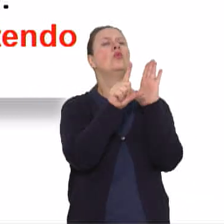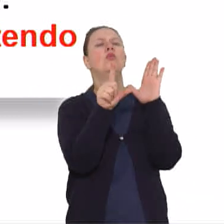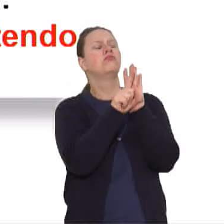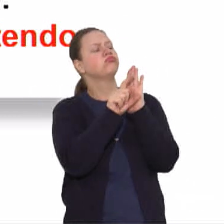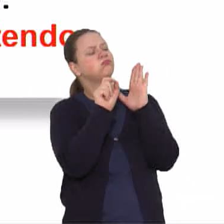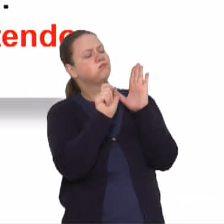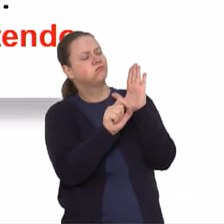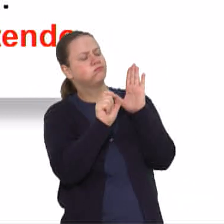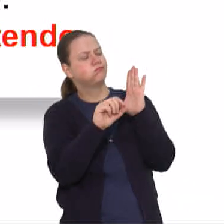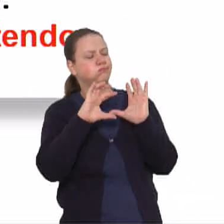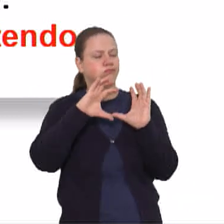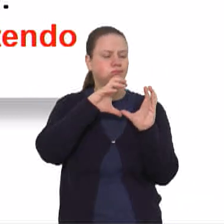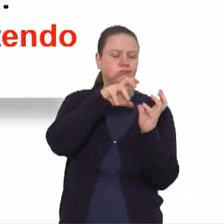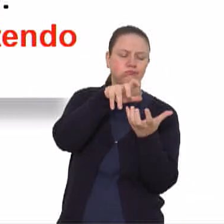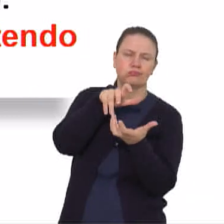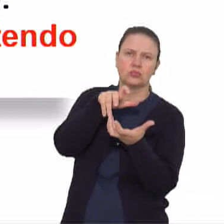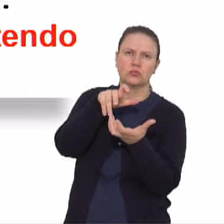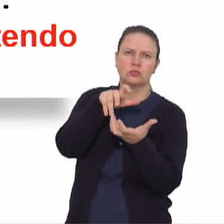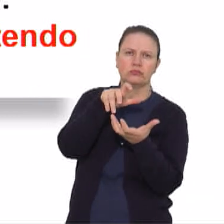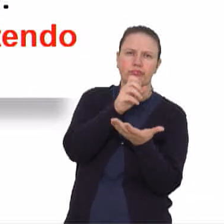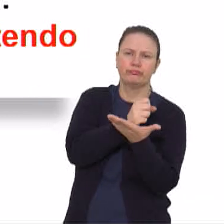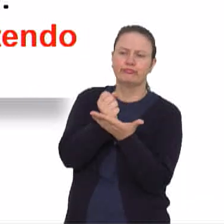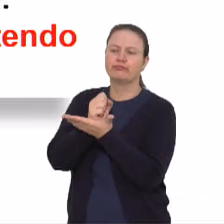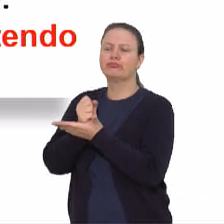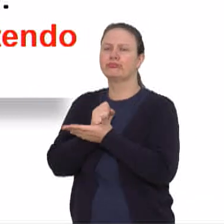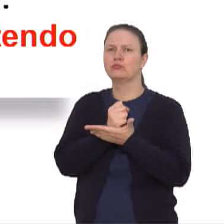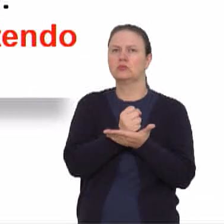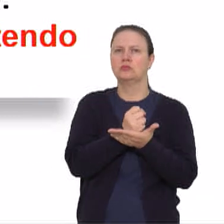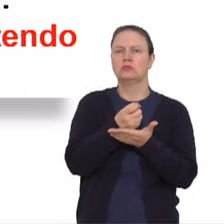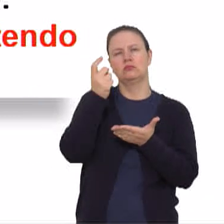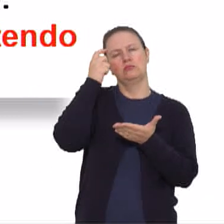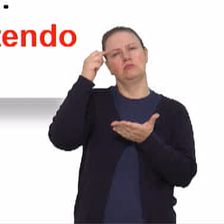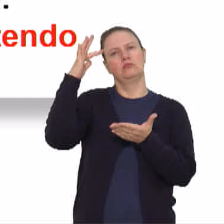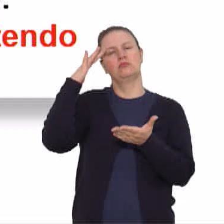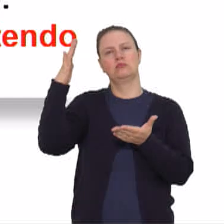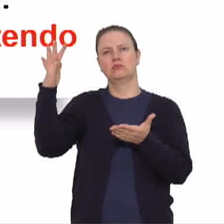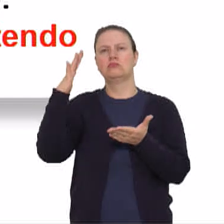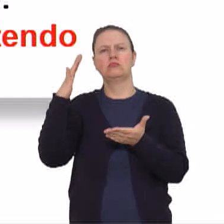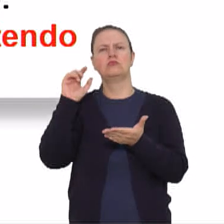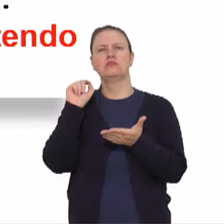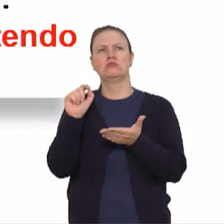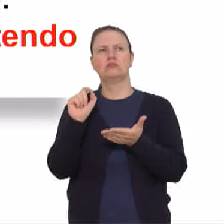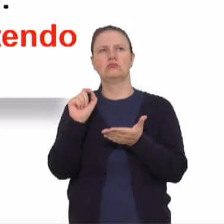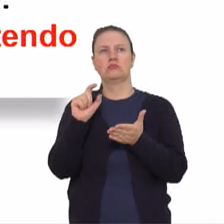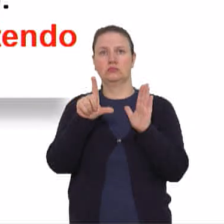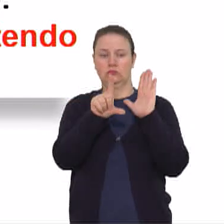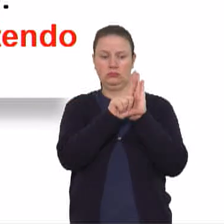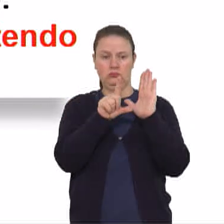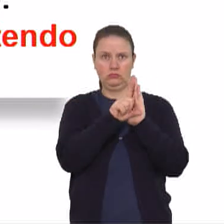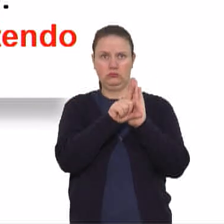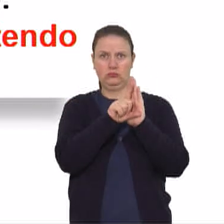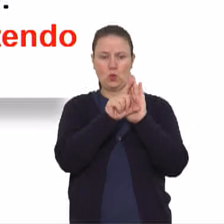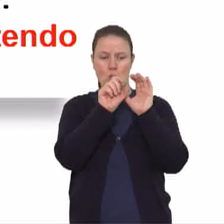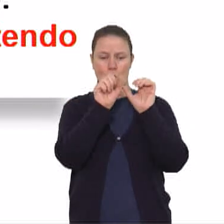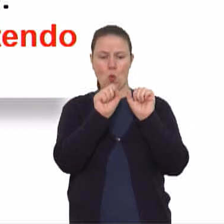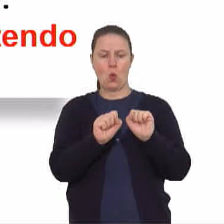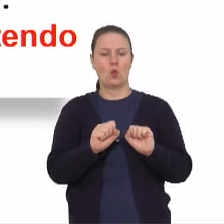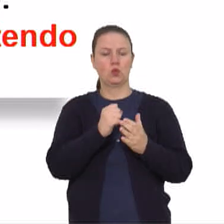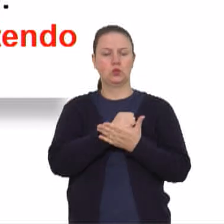Em que consiste o pensar, o pensamento? Para Heráclito, a lei que governa o mundo é